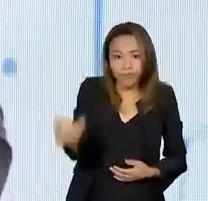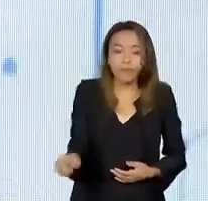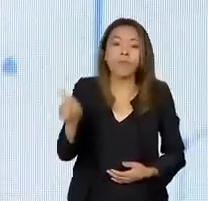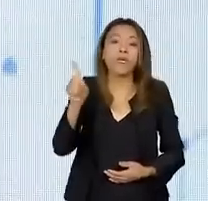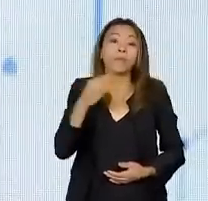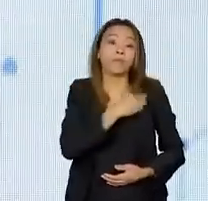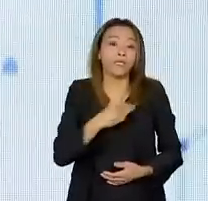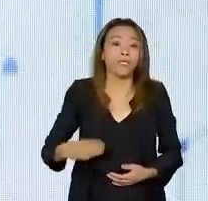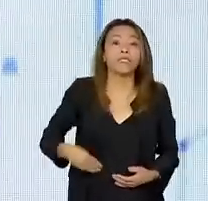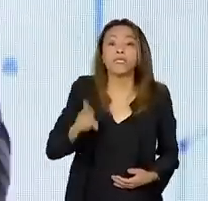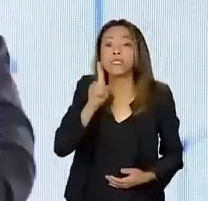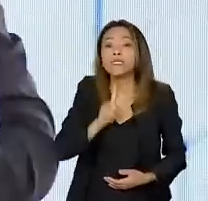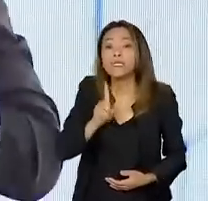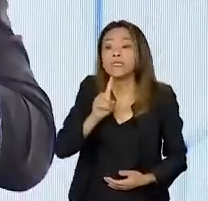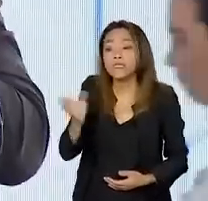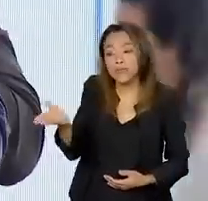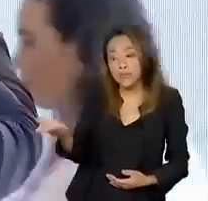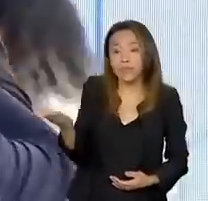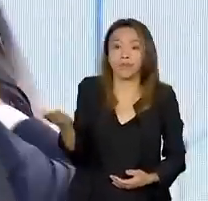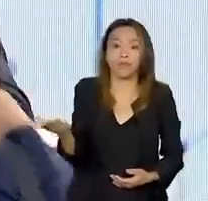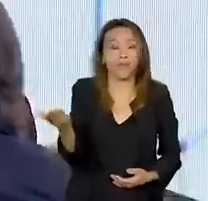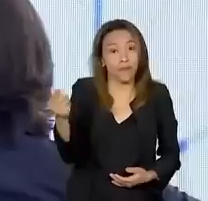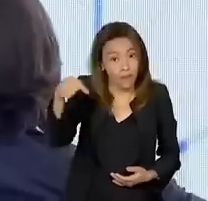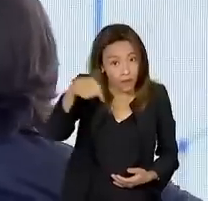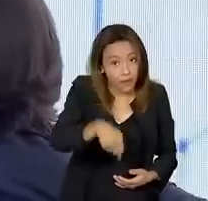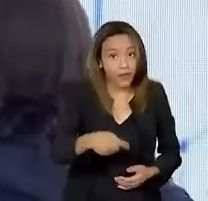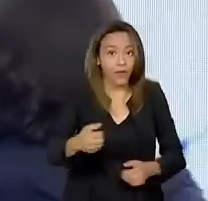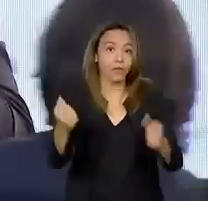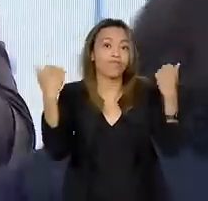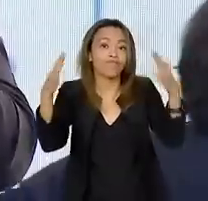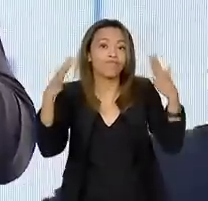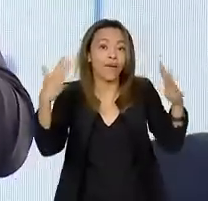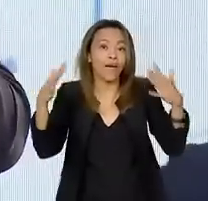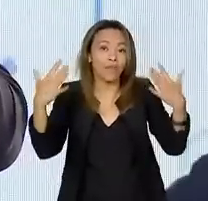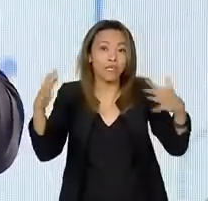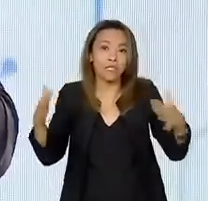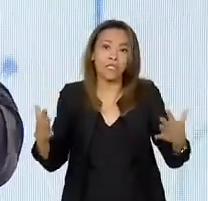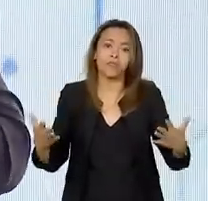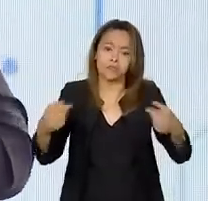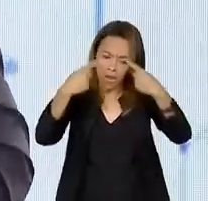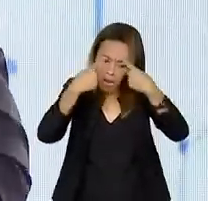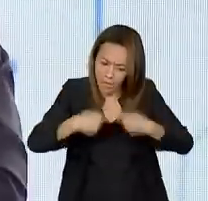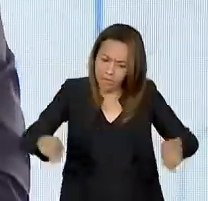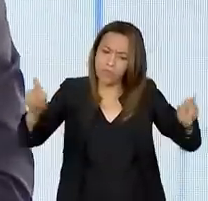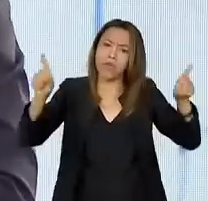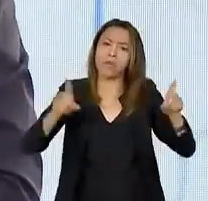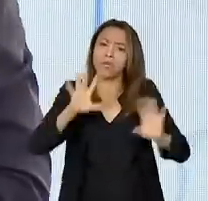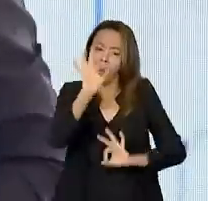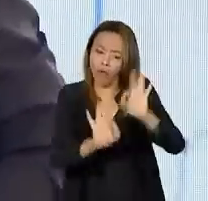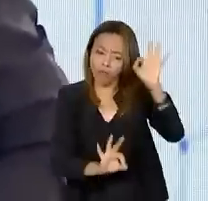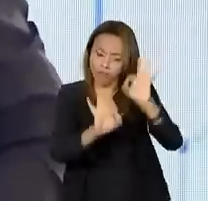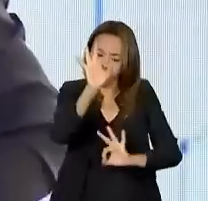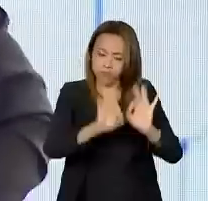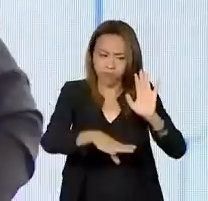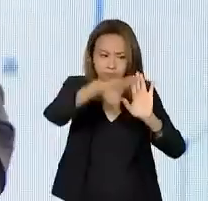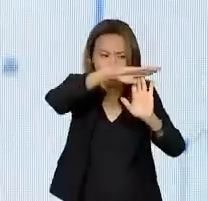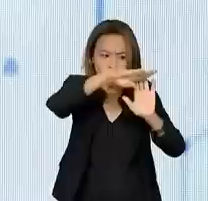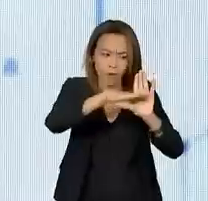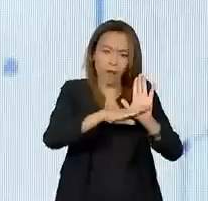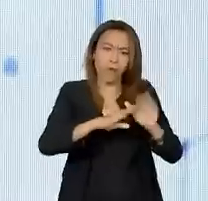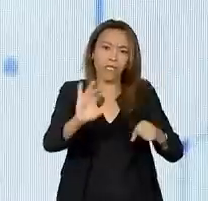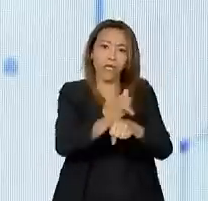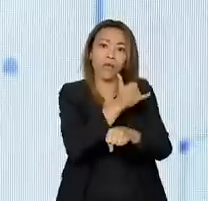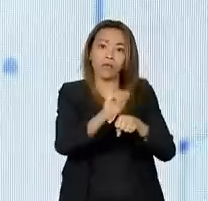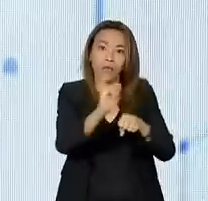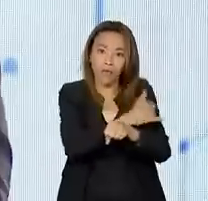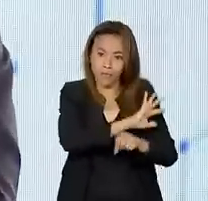Anísia, e aqui já parabenizo, né, pelo lançamento dessa estratégia nacional, né, do